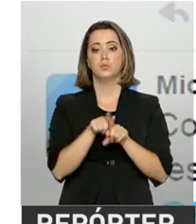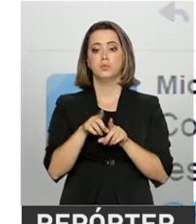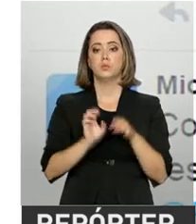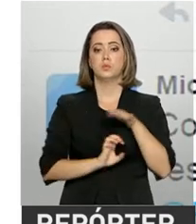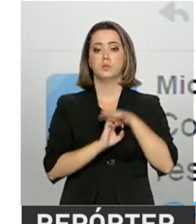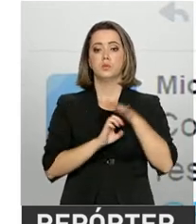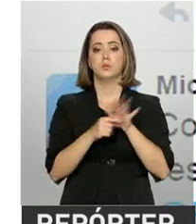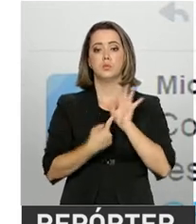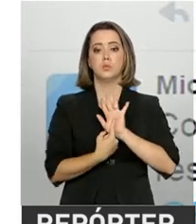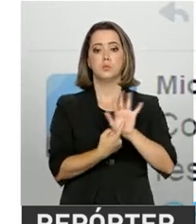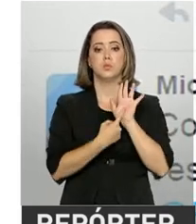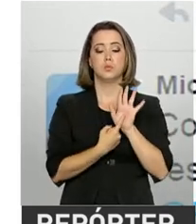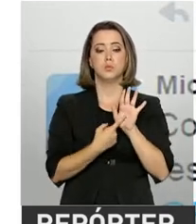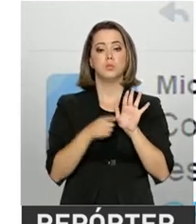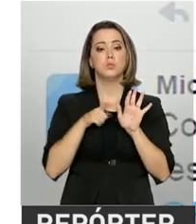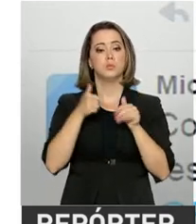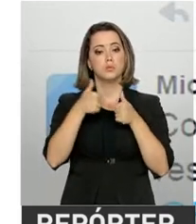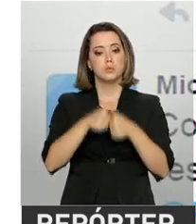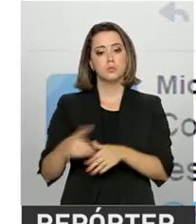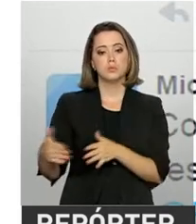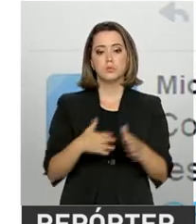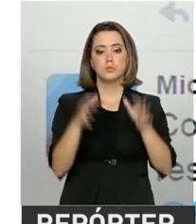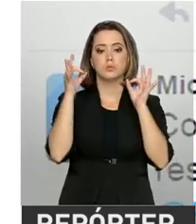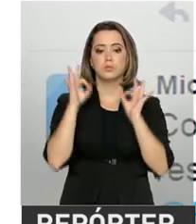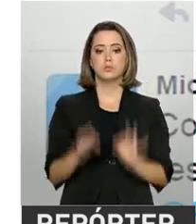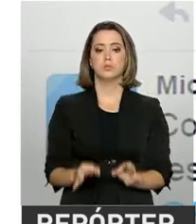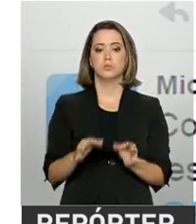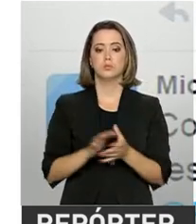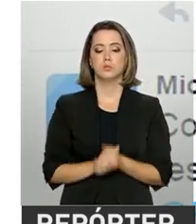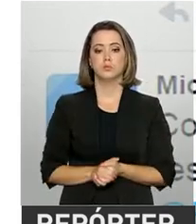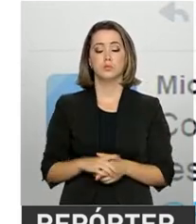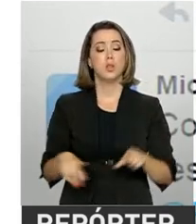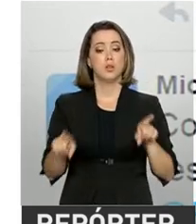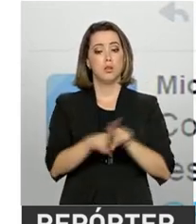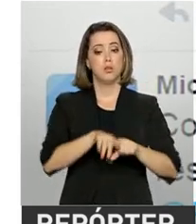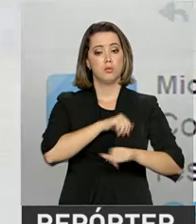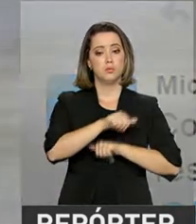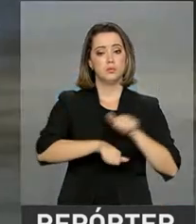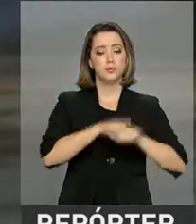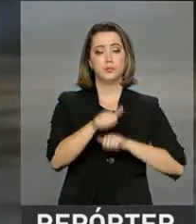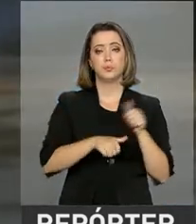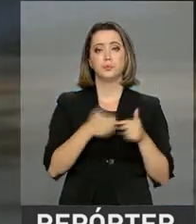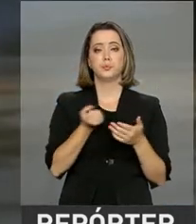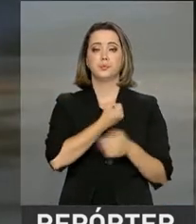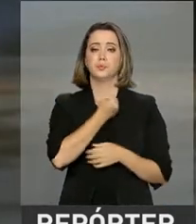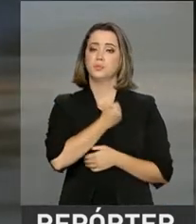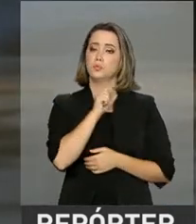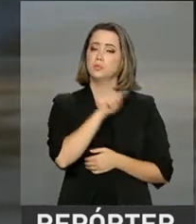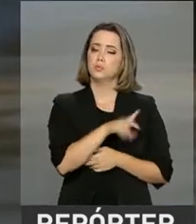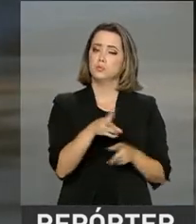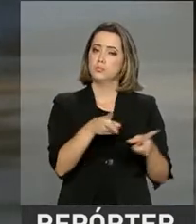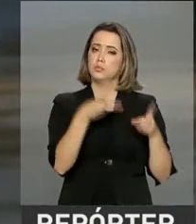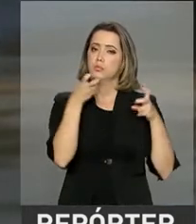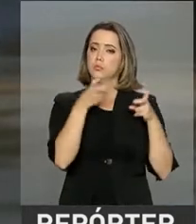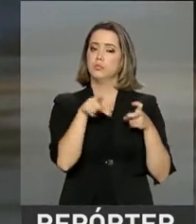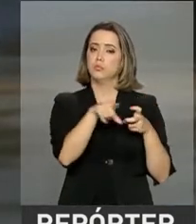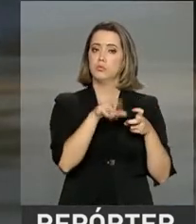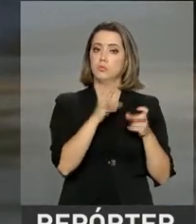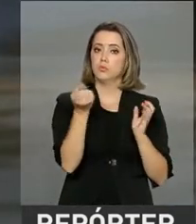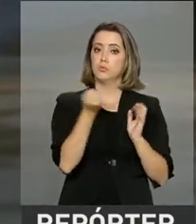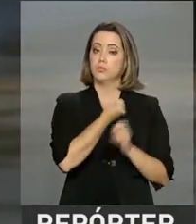empresa mostra que o brasil está no rumo certo além da mudança na nota da empresa a perspectiva dessa